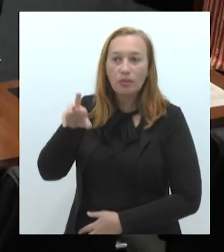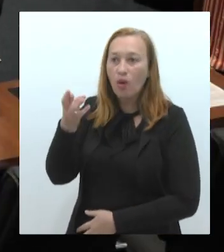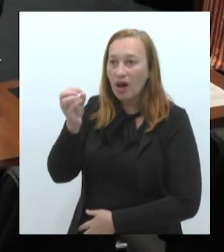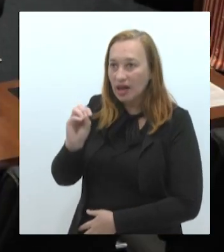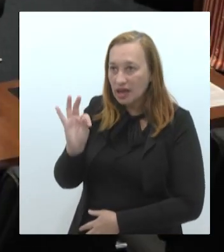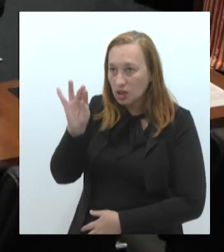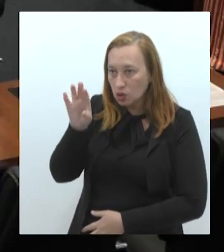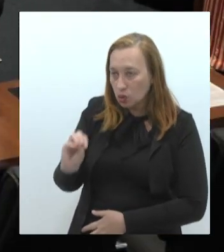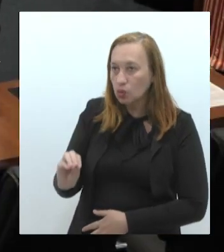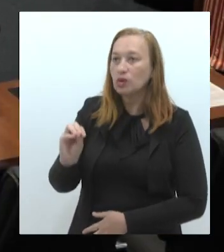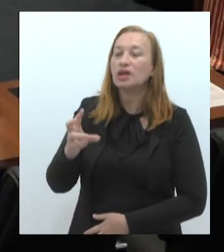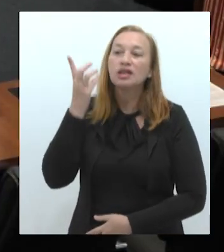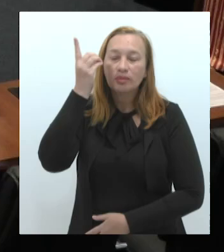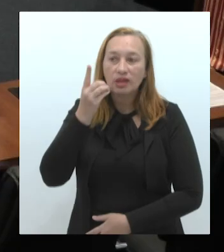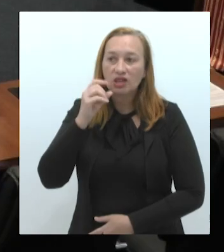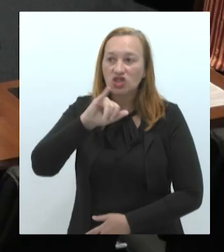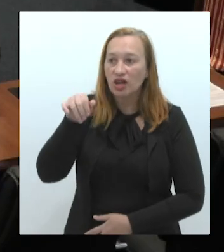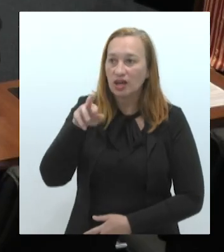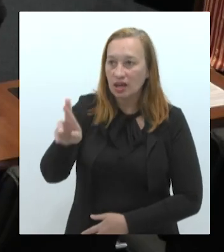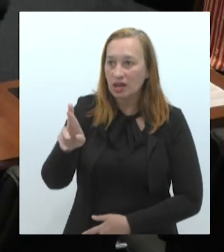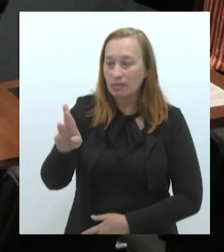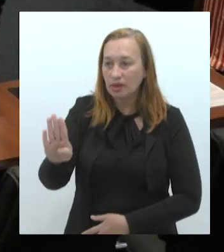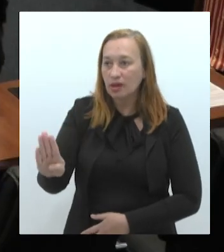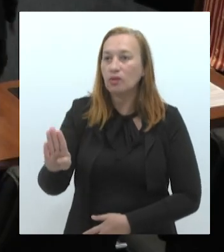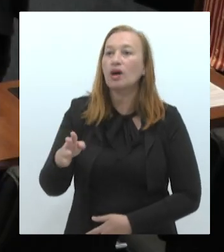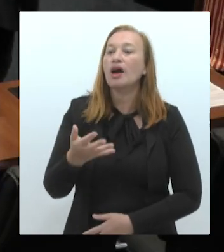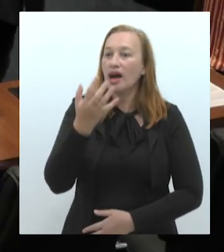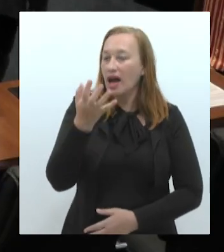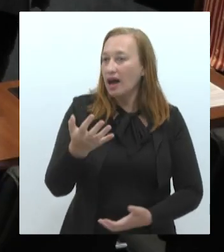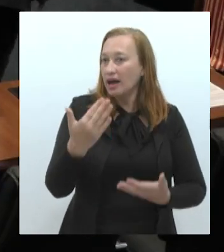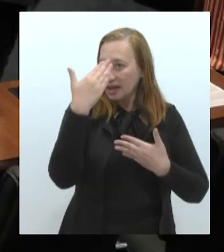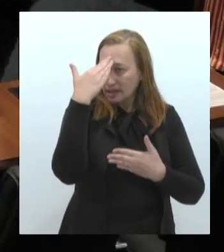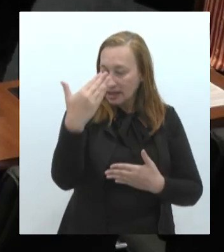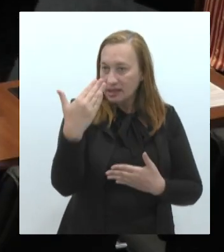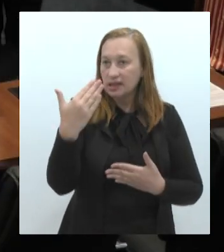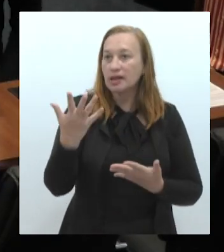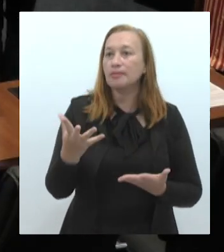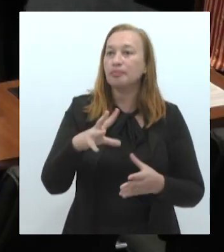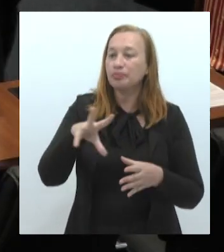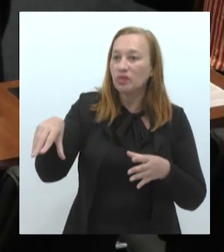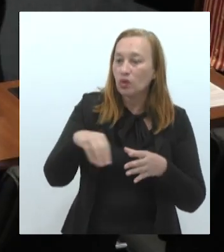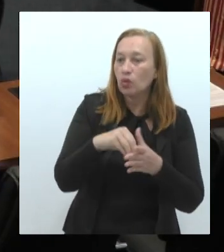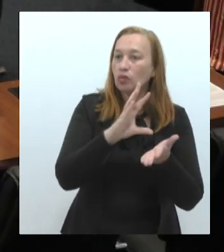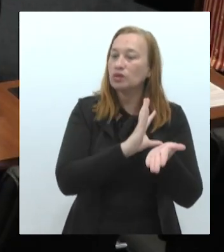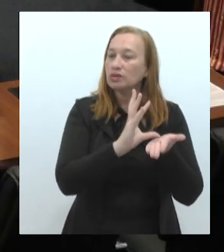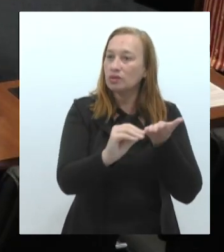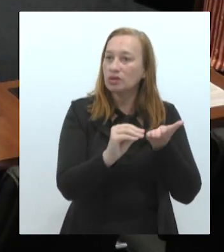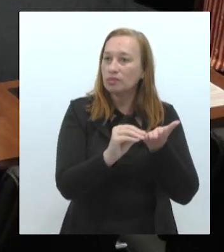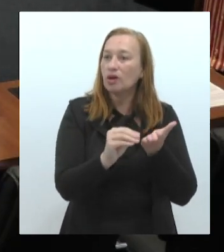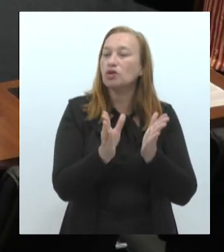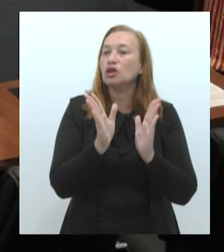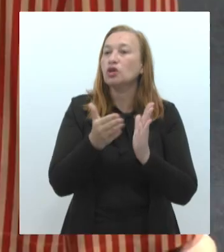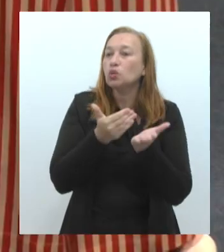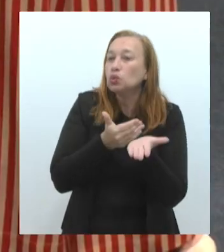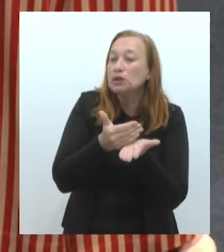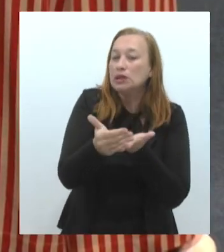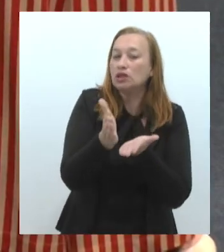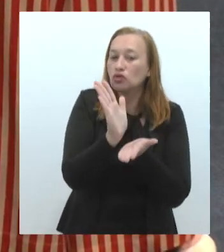Jair Bittencourt, por favor. Primeiro quero agradecer a Vossa Excelência pela disposição de colocar esse projeto em pauta logo no